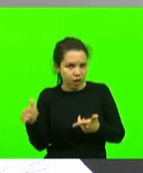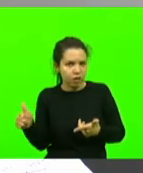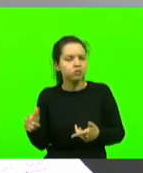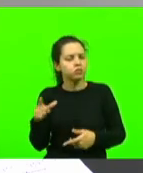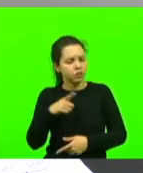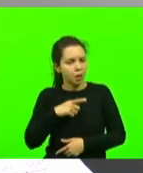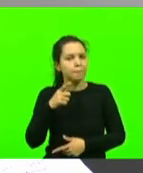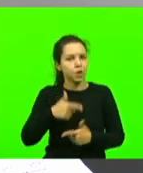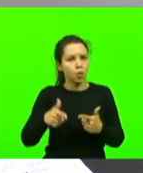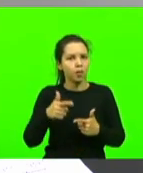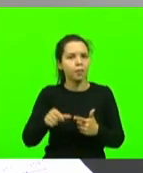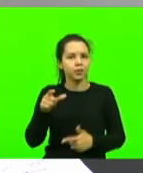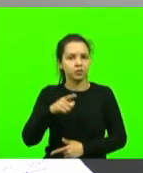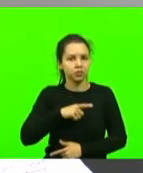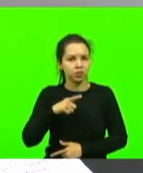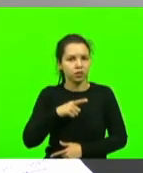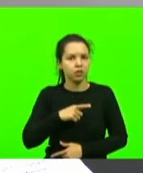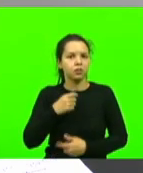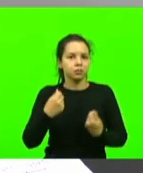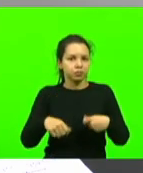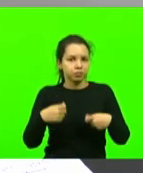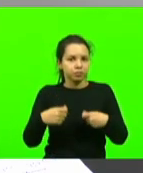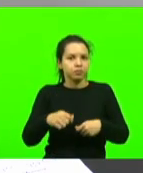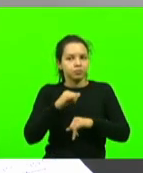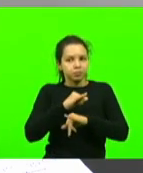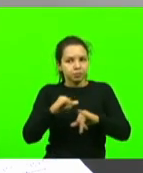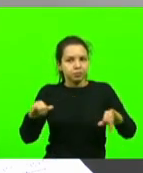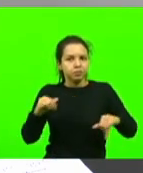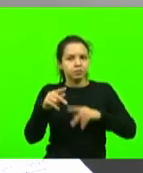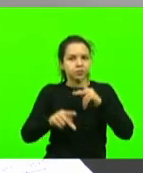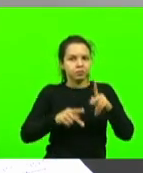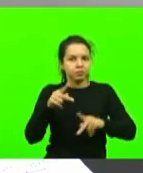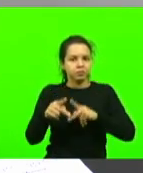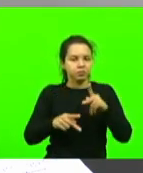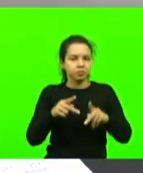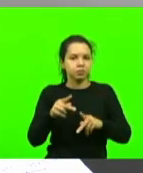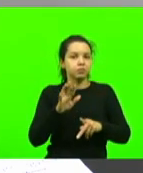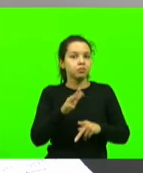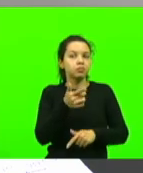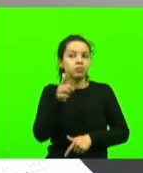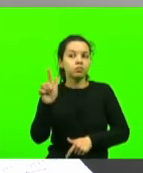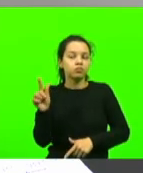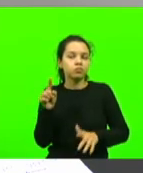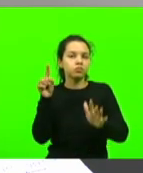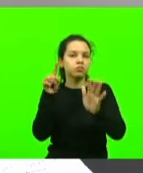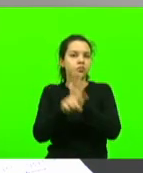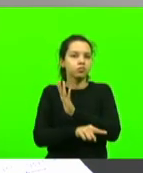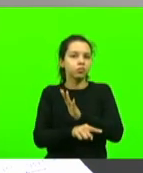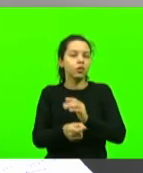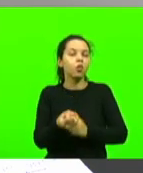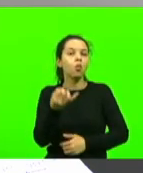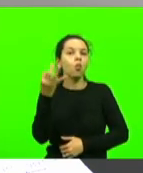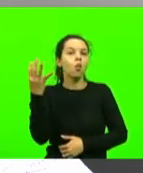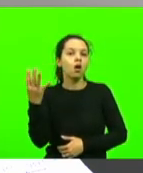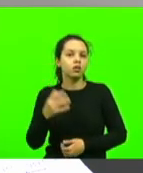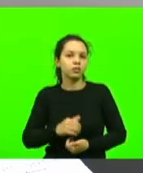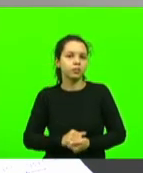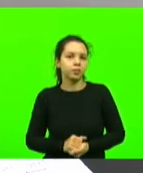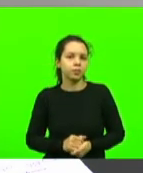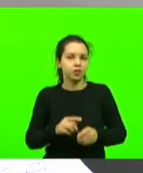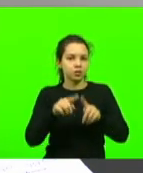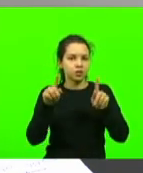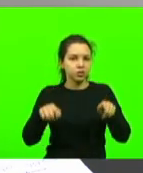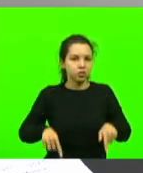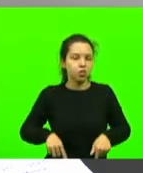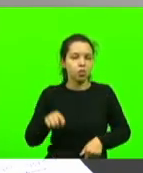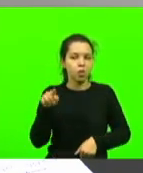problema assim nós temos que dizer isso para a população agora eu vou fazer uma outra pergunta Quantas vezes o servidor que tá